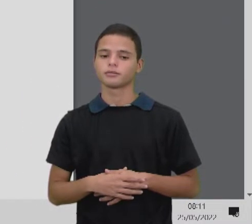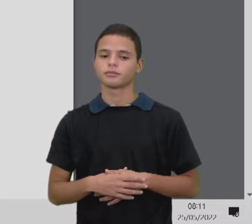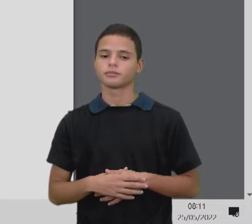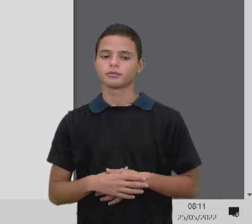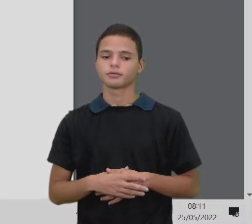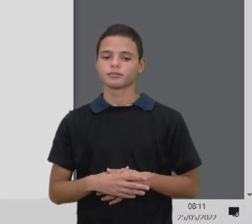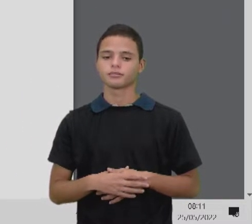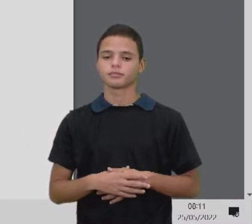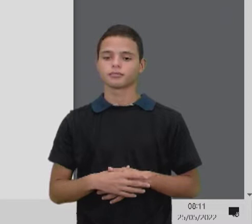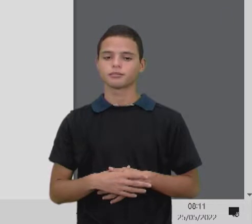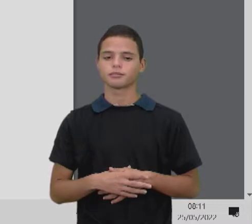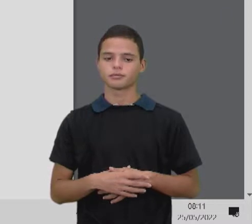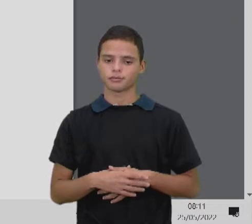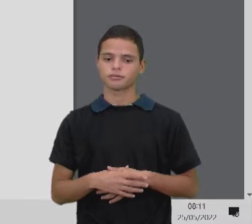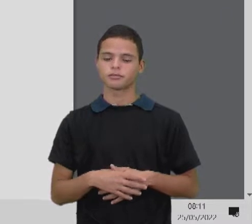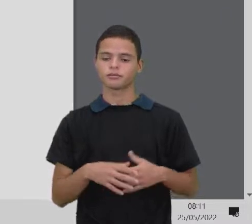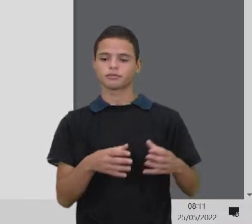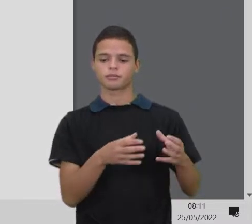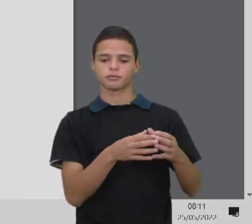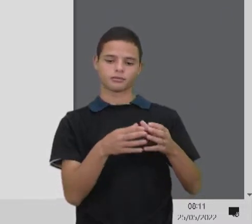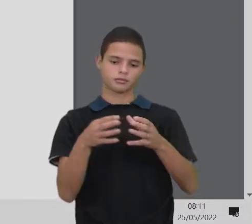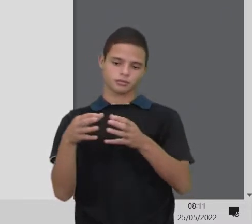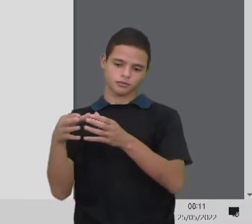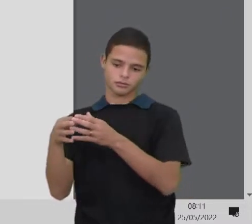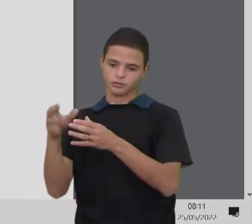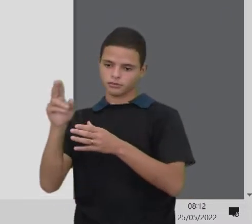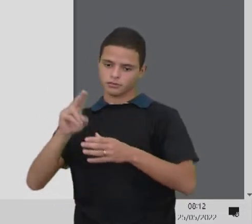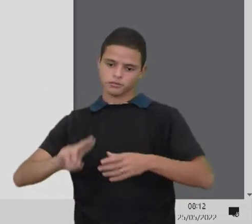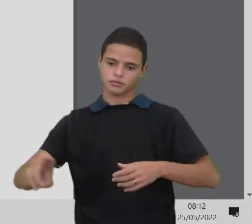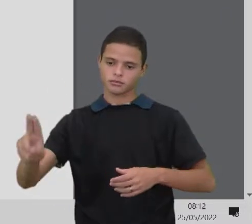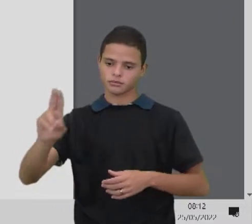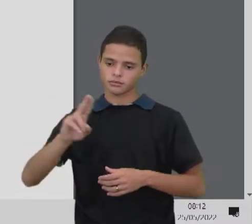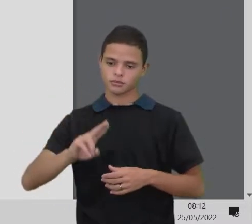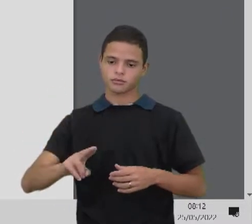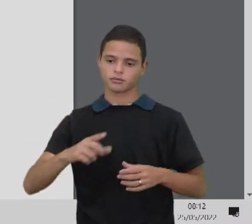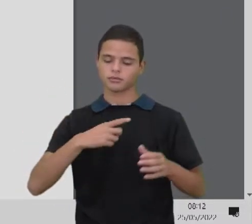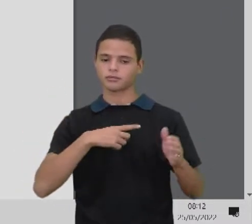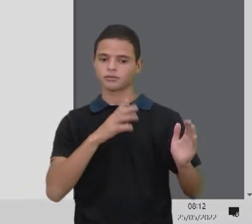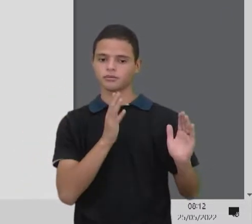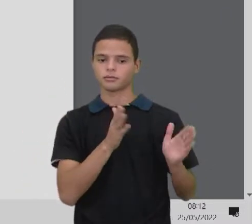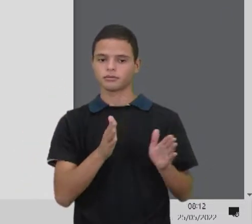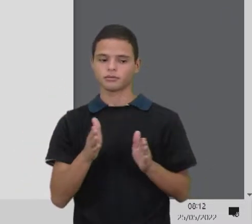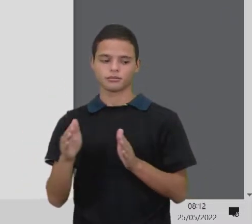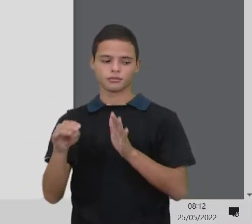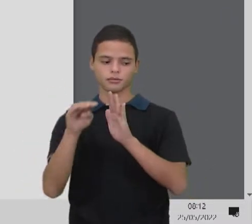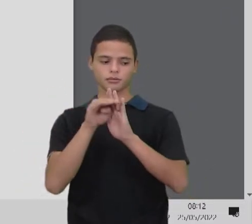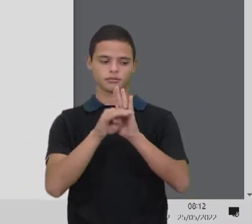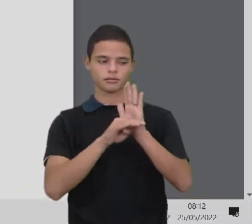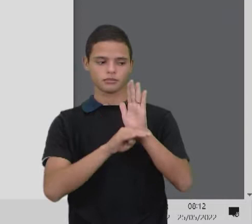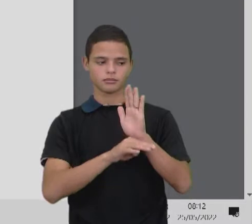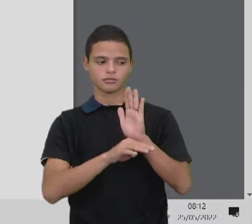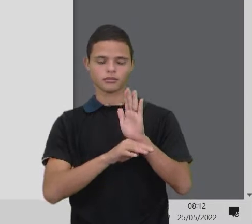Aqui, ó. A categoria de uso não residencial serão classificadas segundo os níveis de